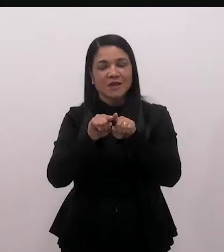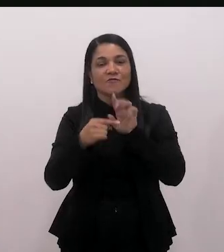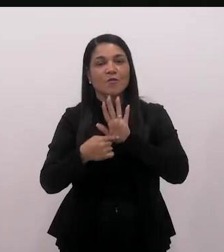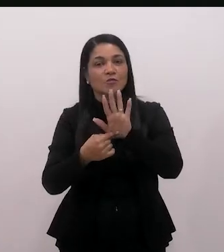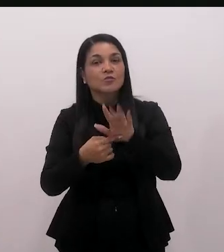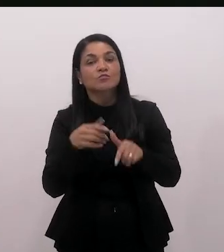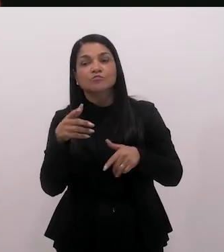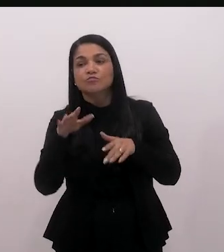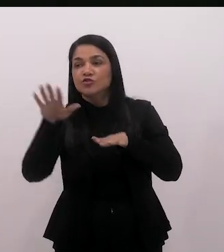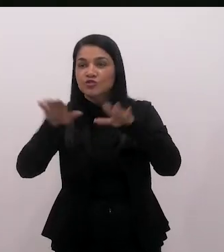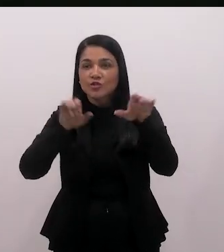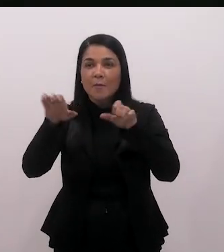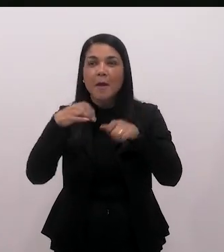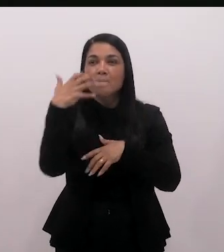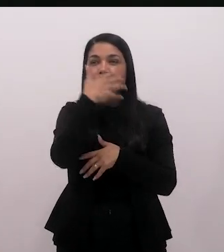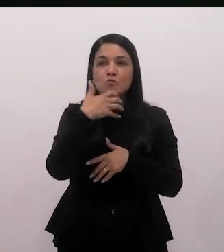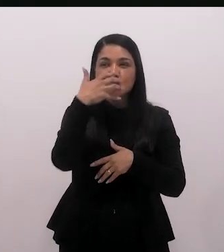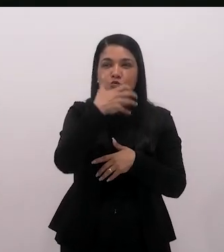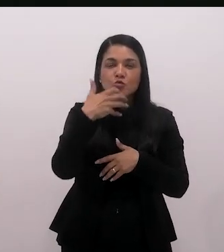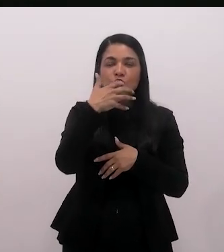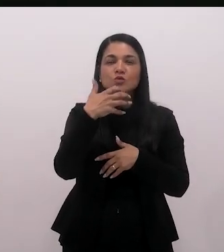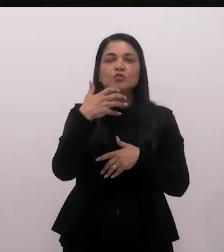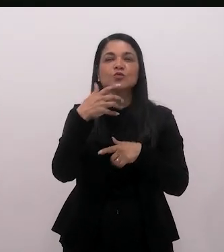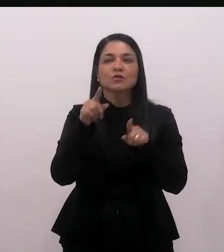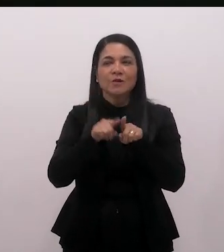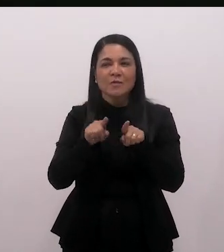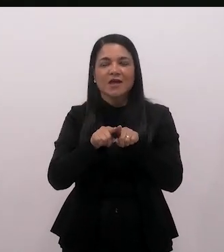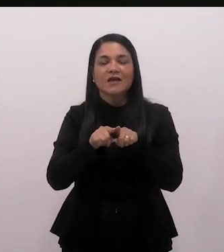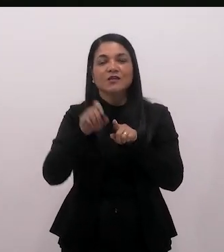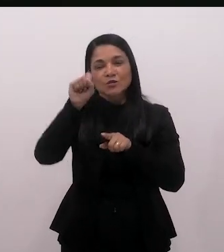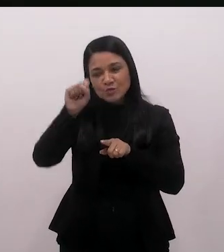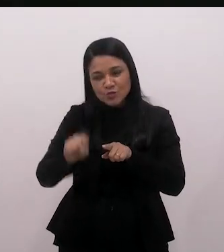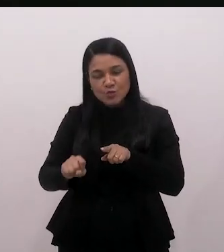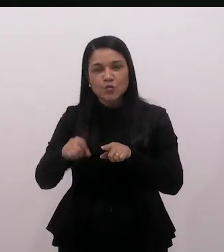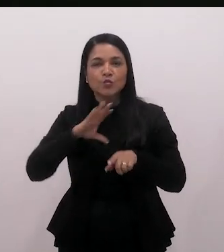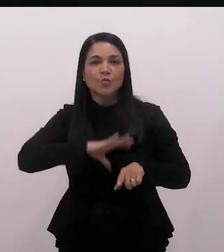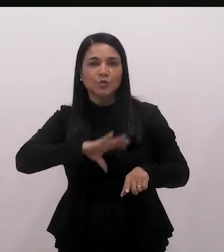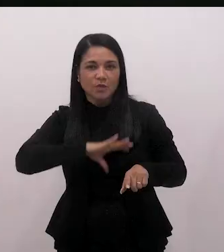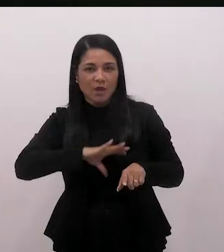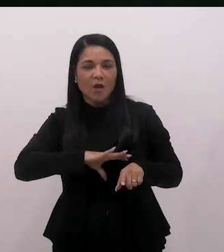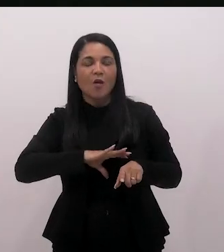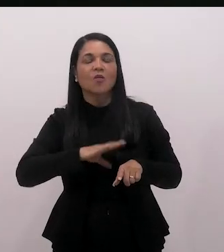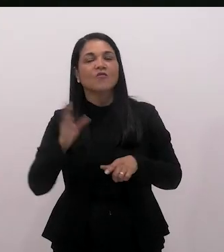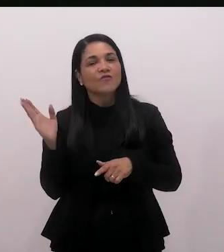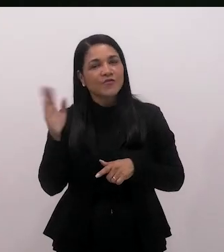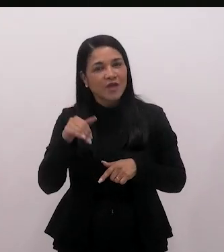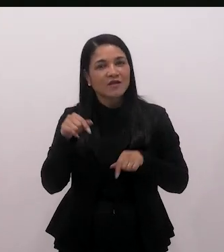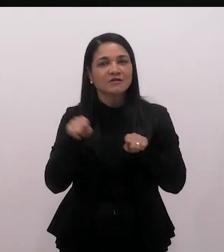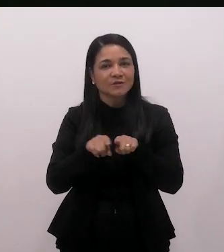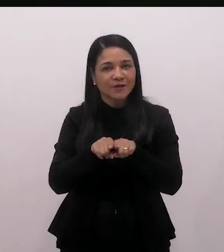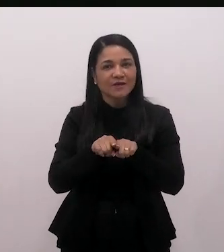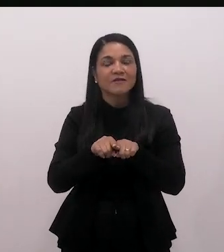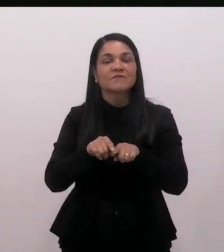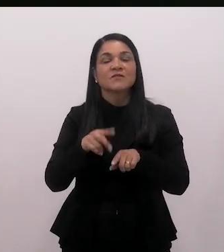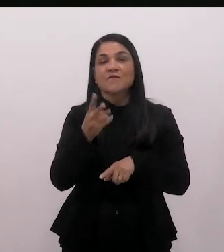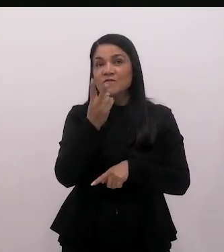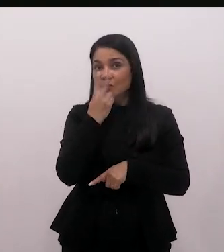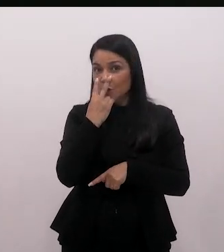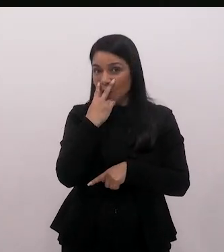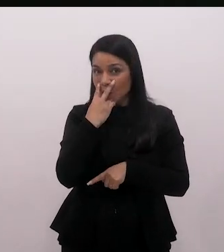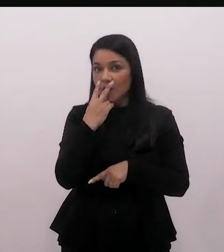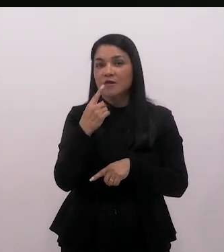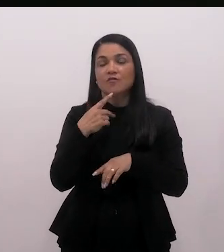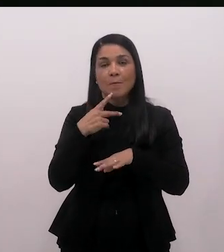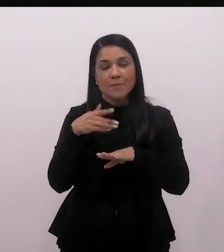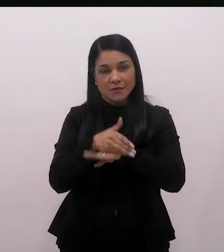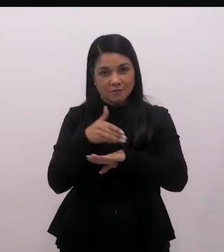Braga. Aí fomos buscar outros músicos do hip-hop do sul de Portugal, que também vieram de Olhão, que vão estar em